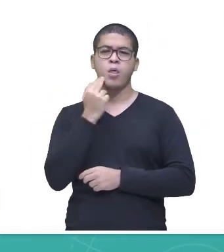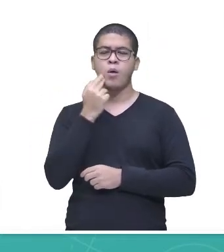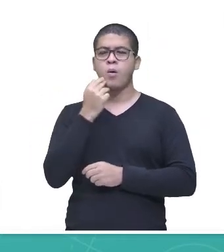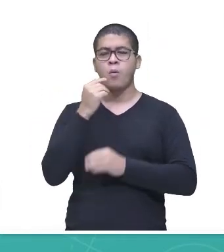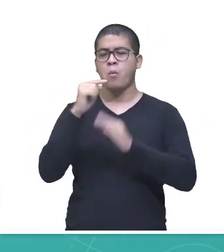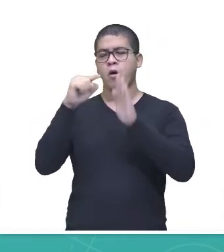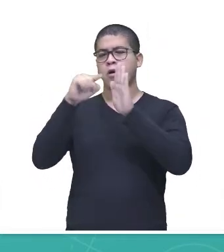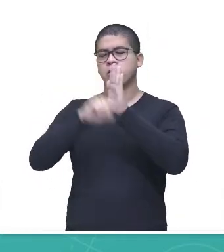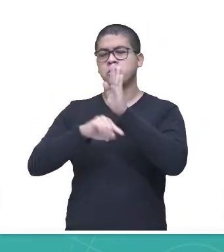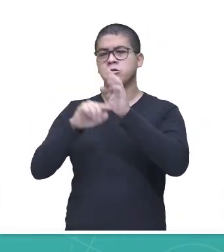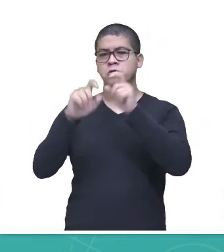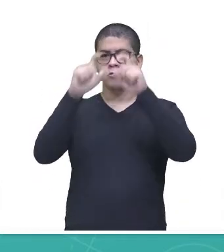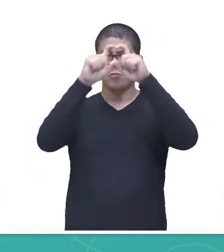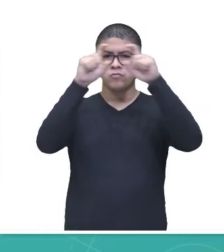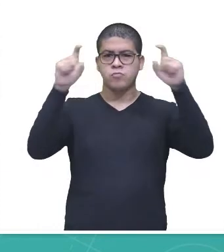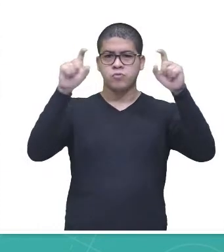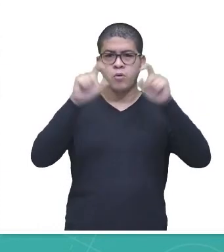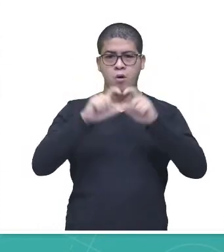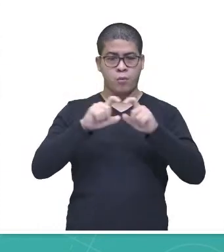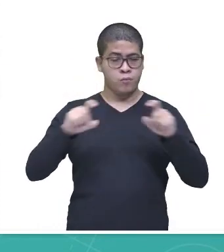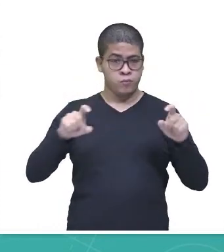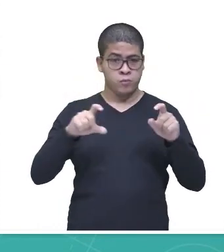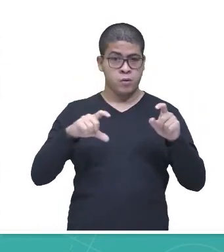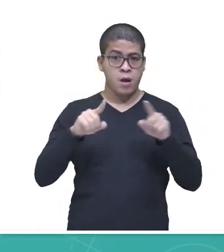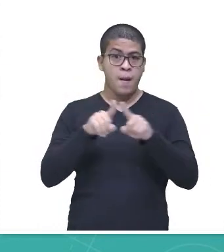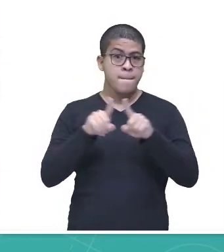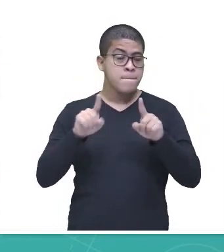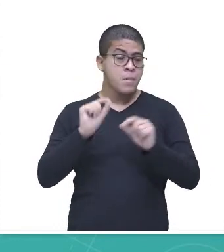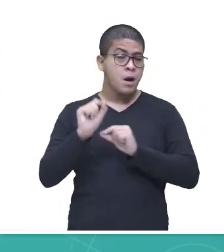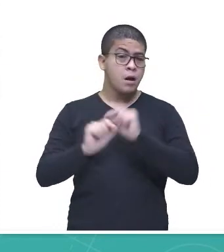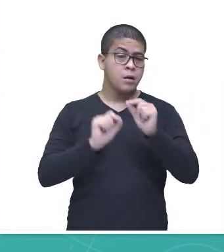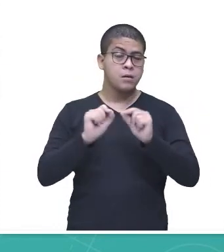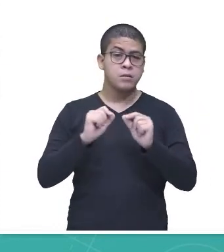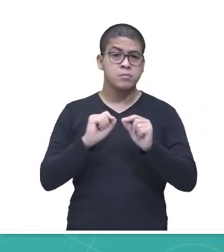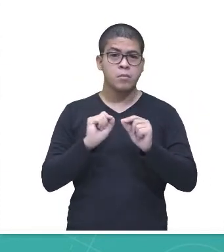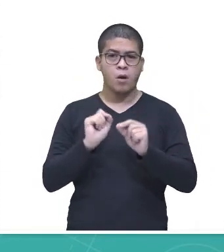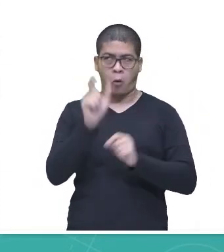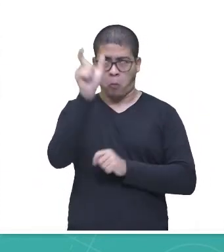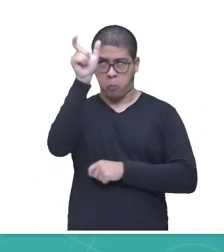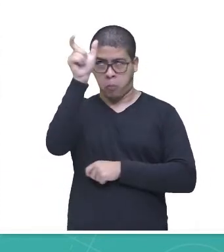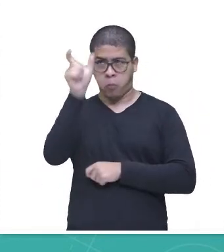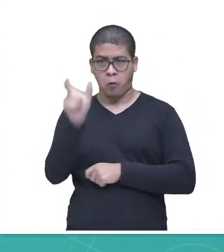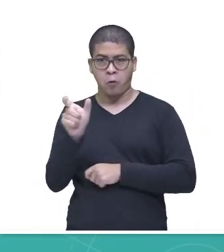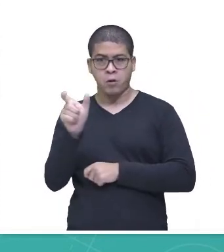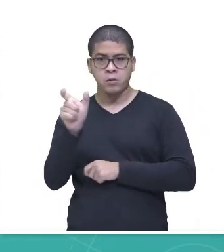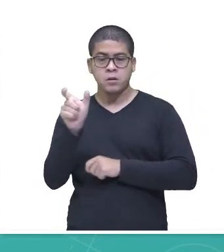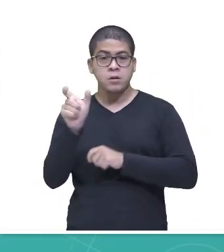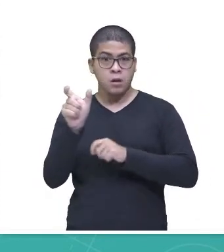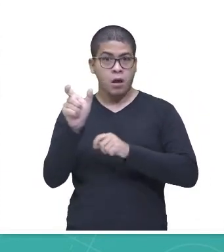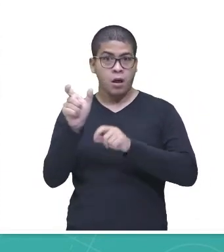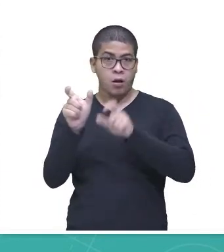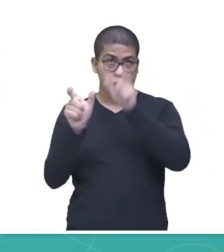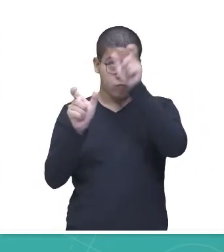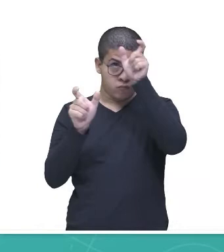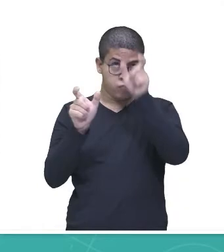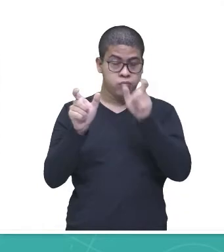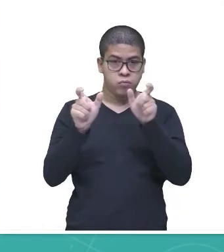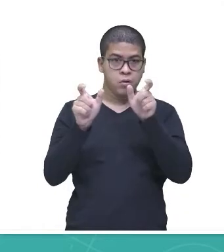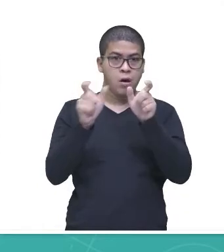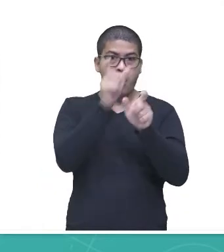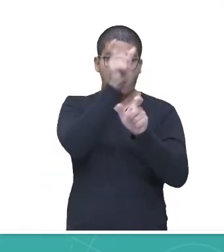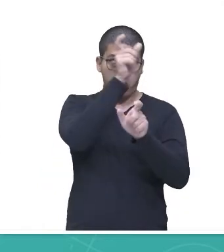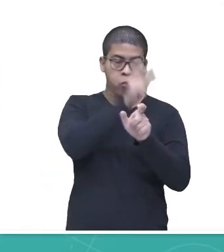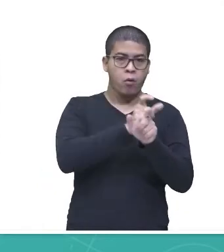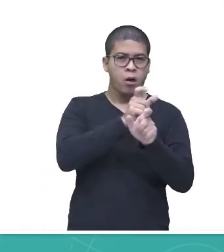O minuendo é maior que o subtraendo. No entanto, quando vamos para a coluna dos minutos, constatamos que 38